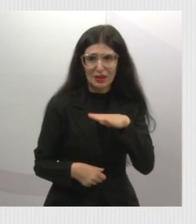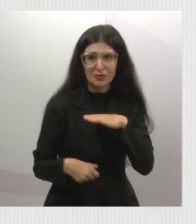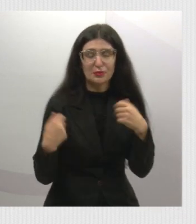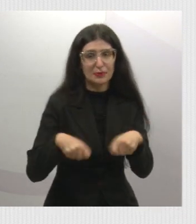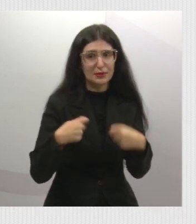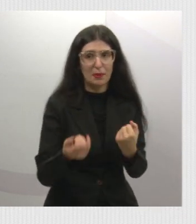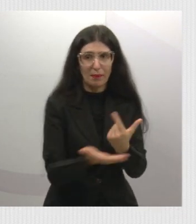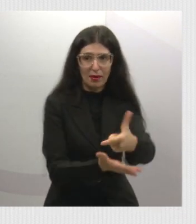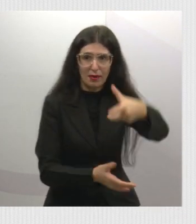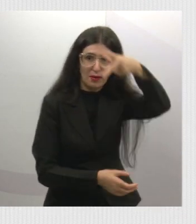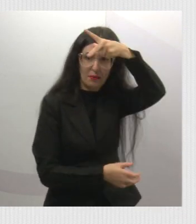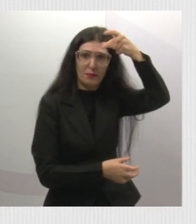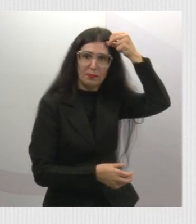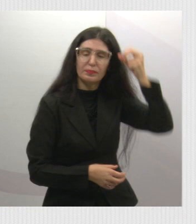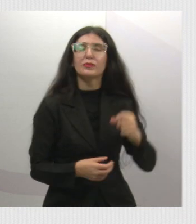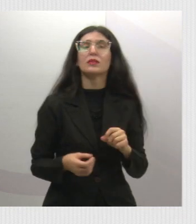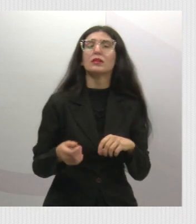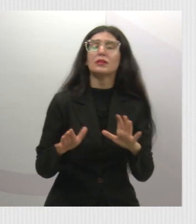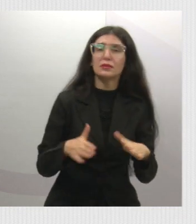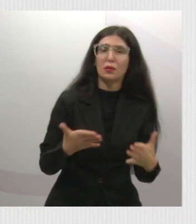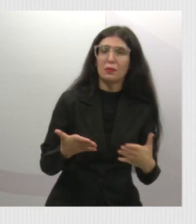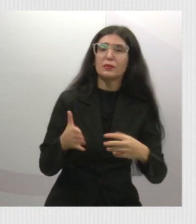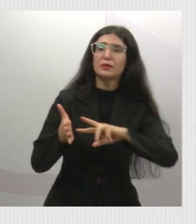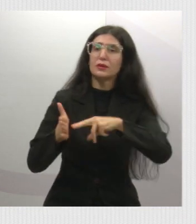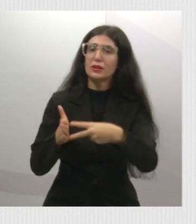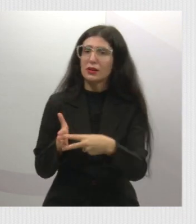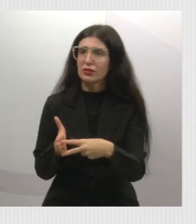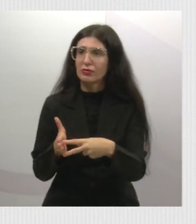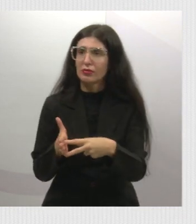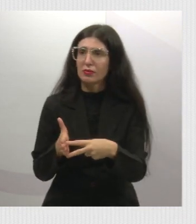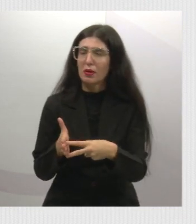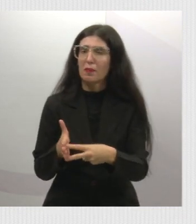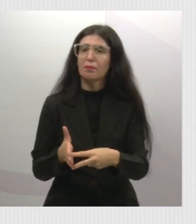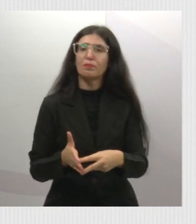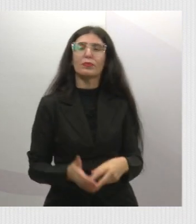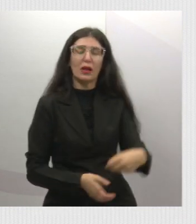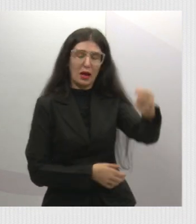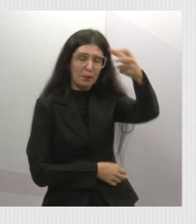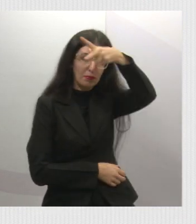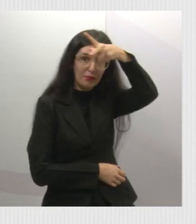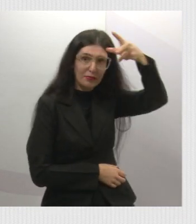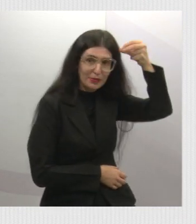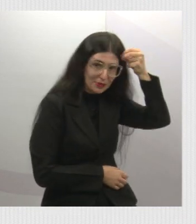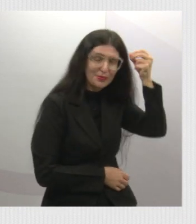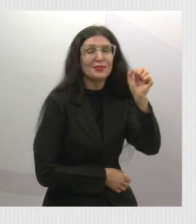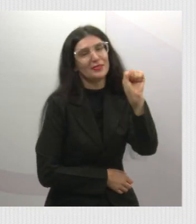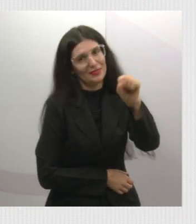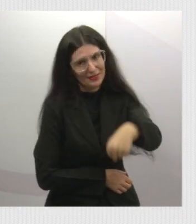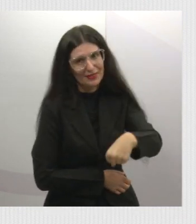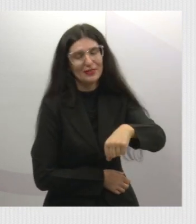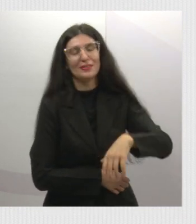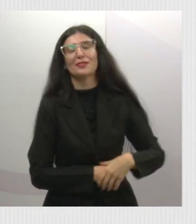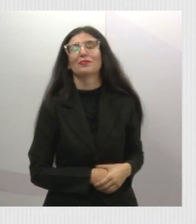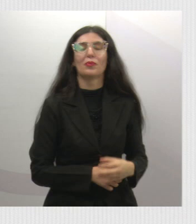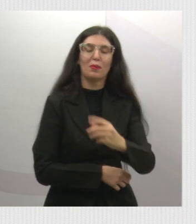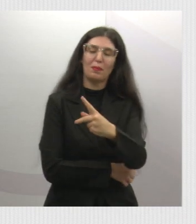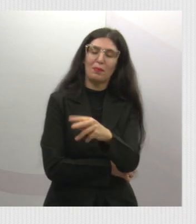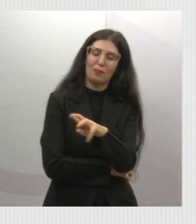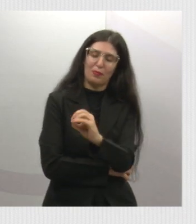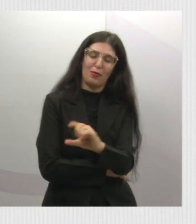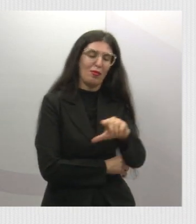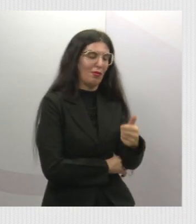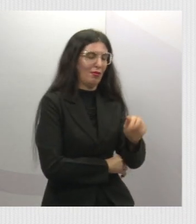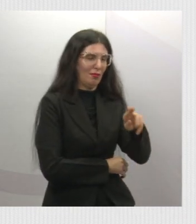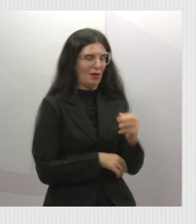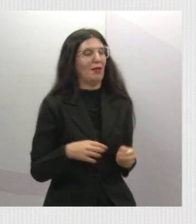lembrando que quando falo consolidado, seria colocando o IPMJ, também, Fundação Cultural, Prolar, SAAI,